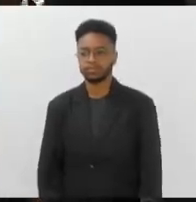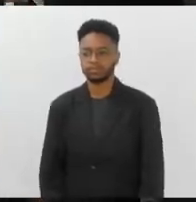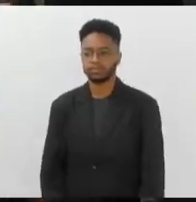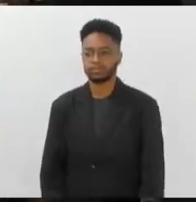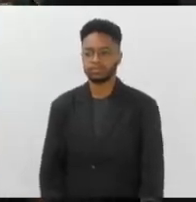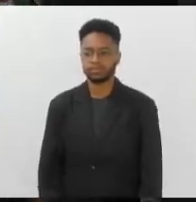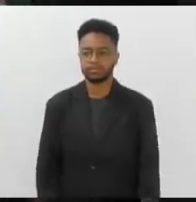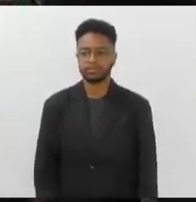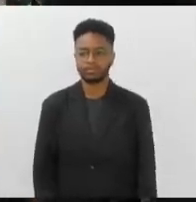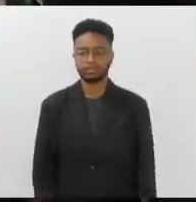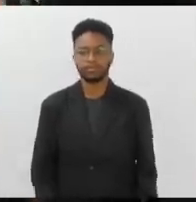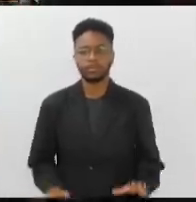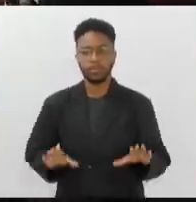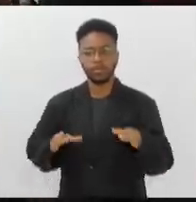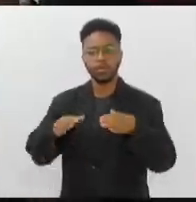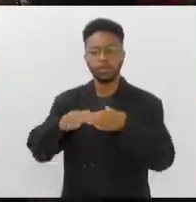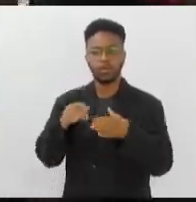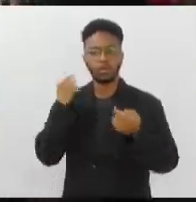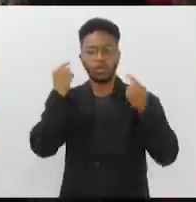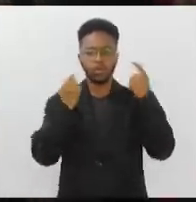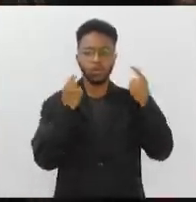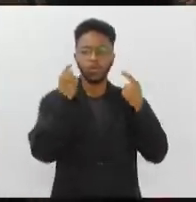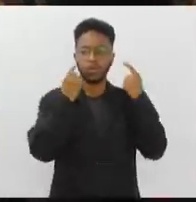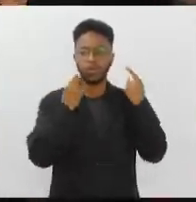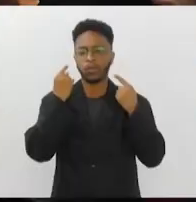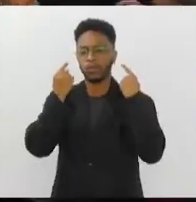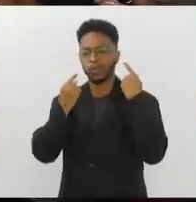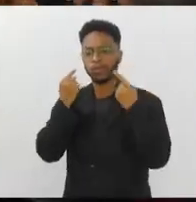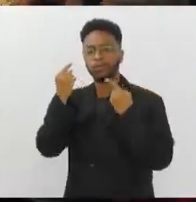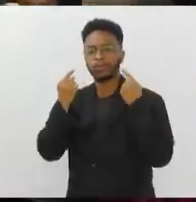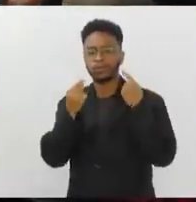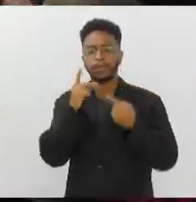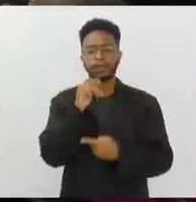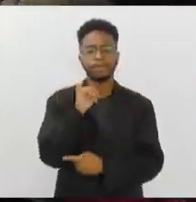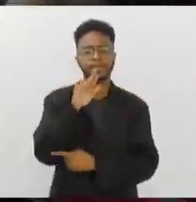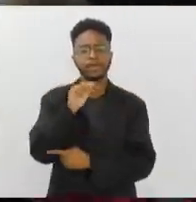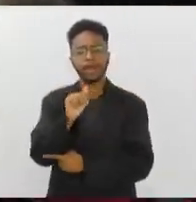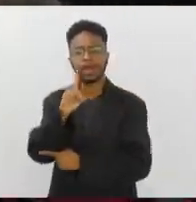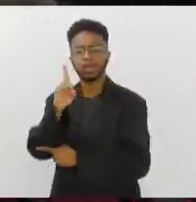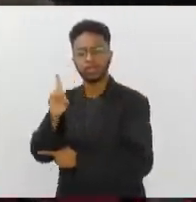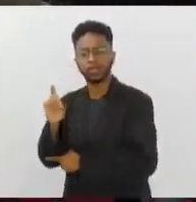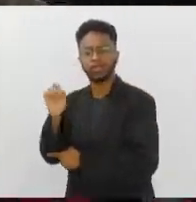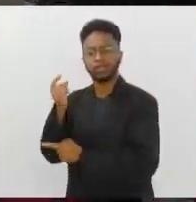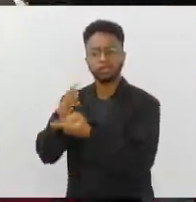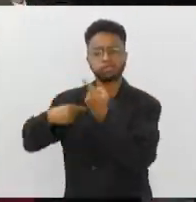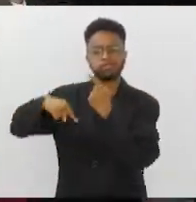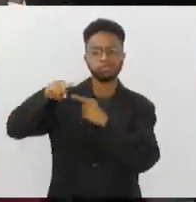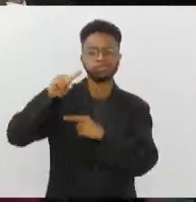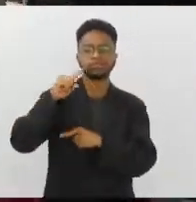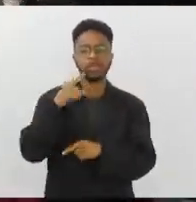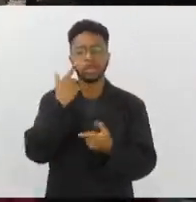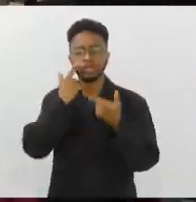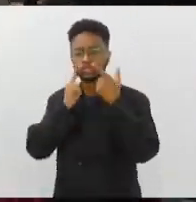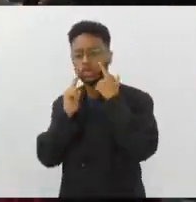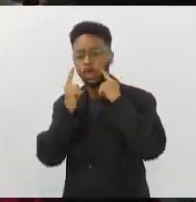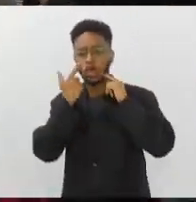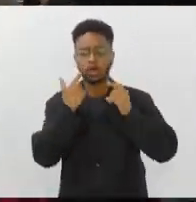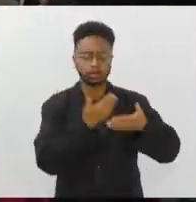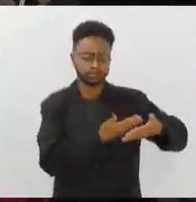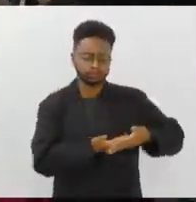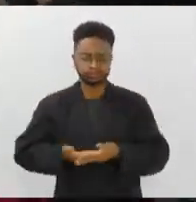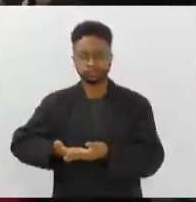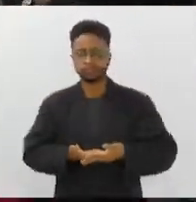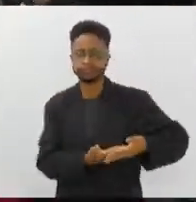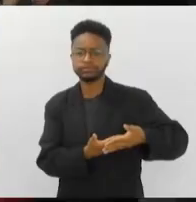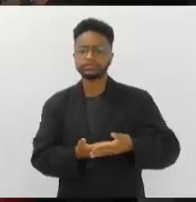É o bloco da piranha. E pirado pirou, chora neném,